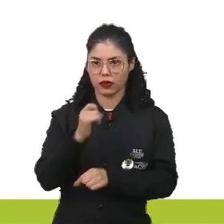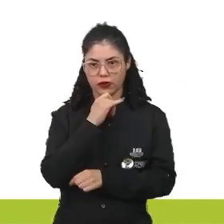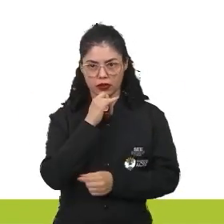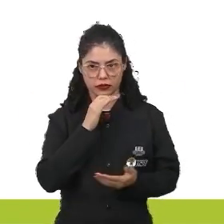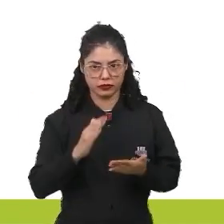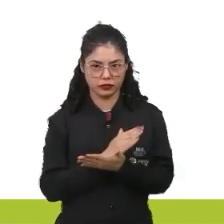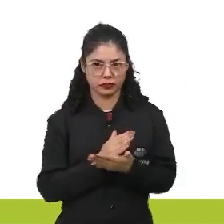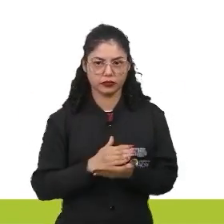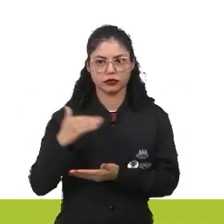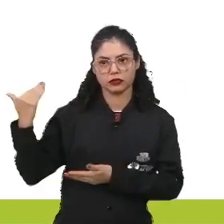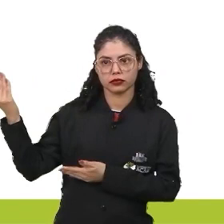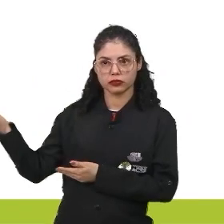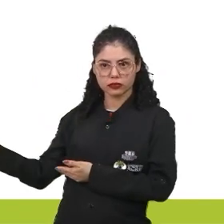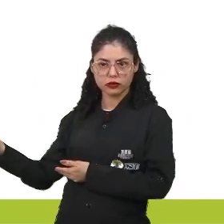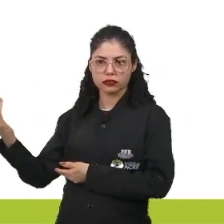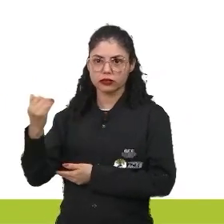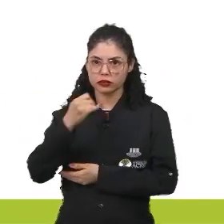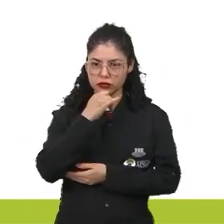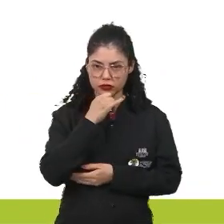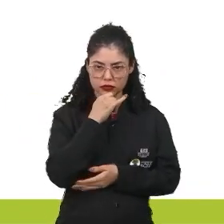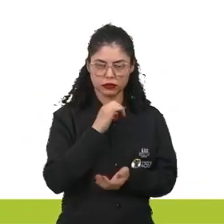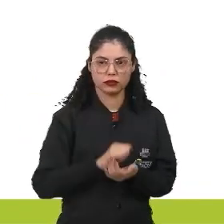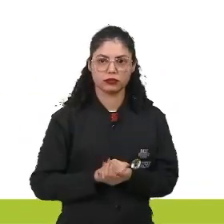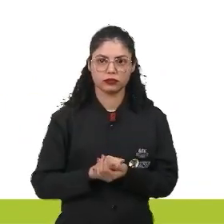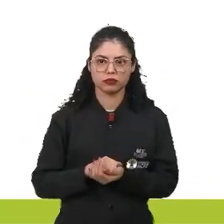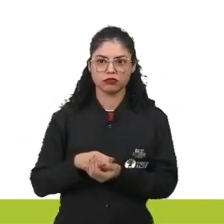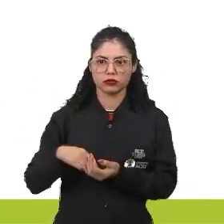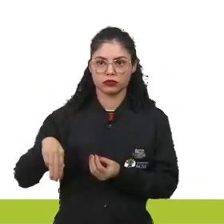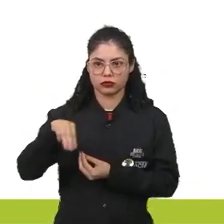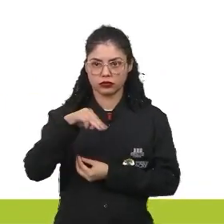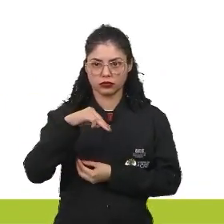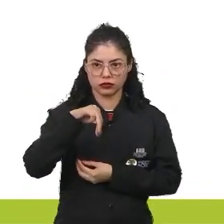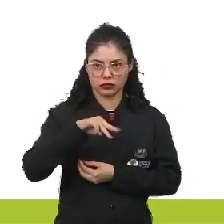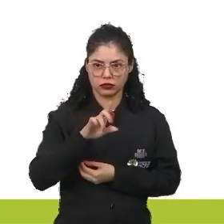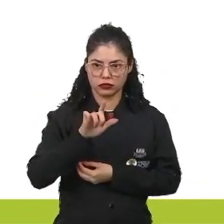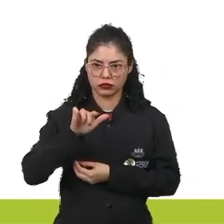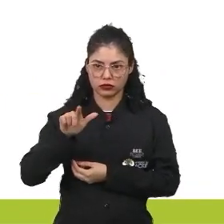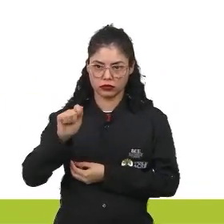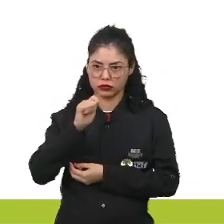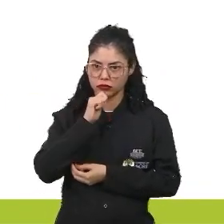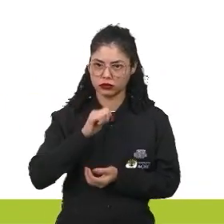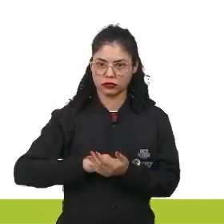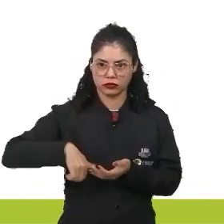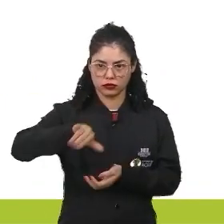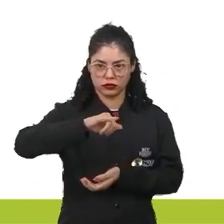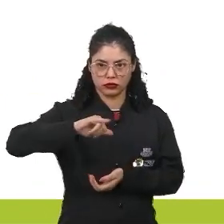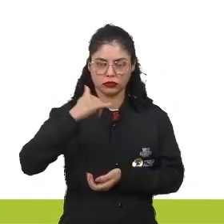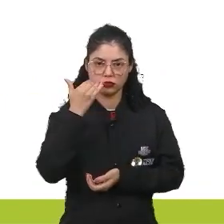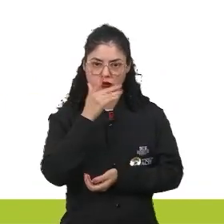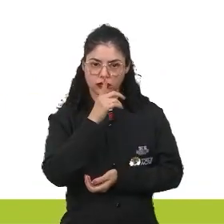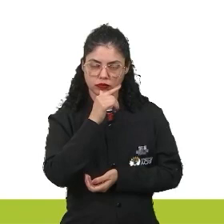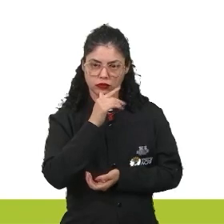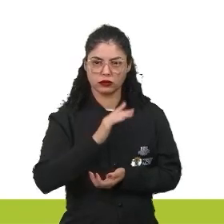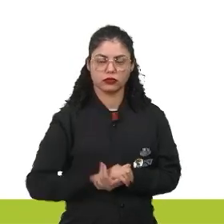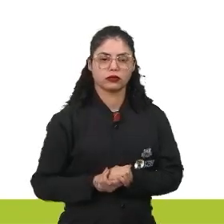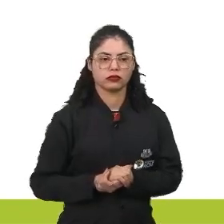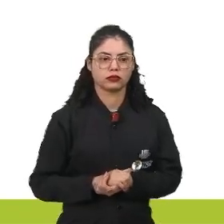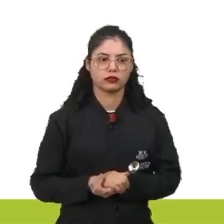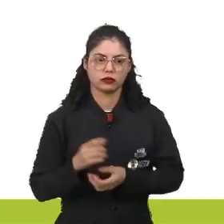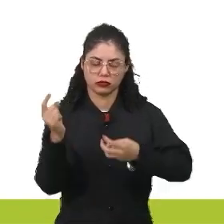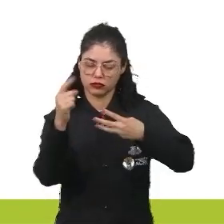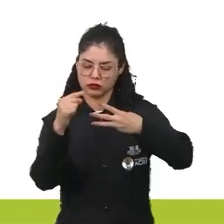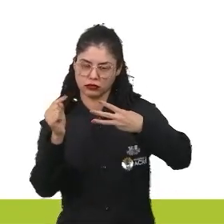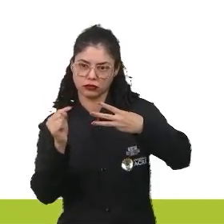exemplos. Aqui nesse recipiente, por exemplo, nós temos mistura de óleo, água e mel.